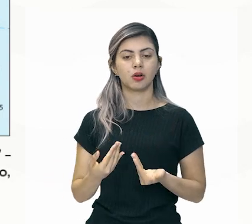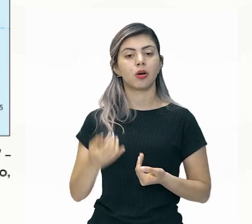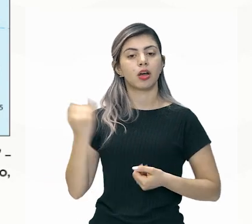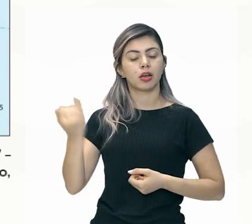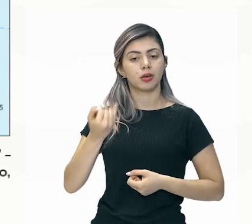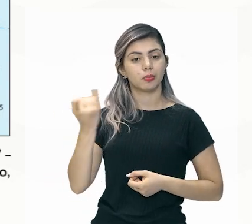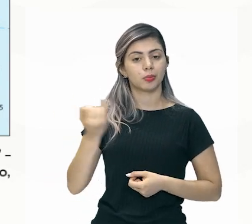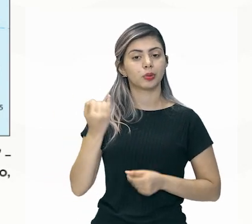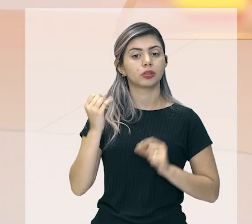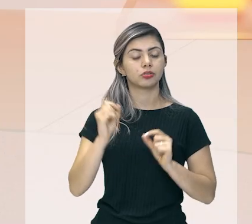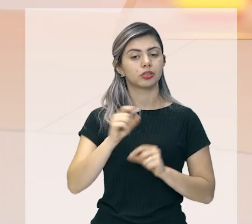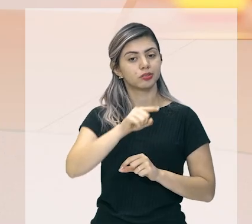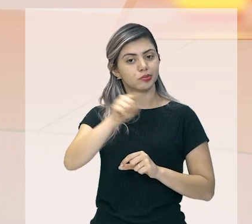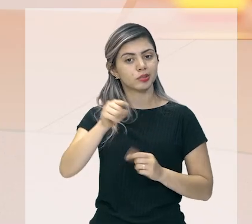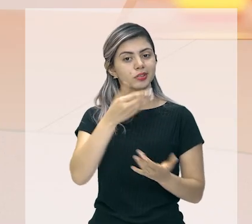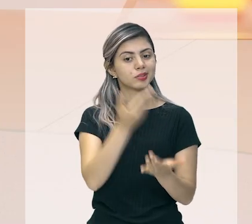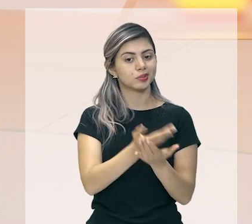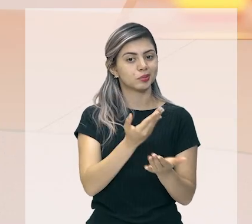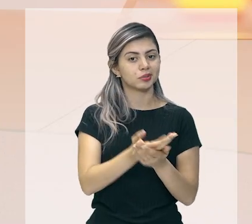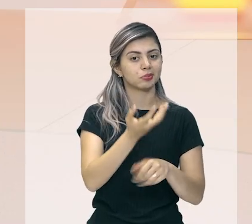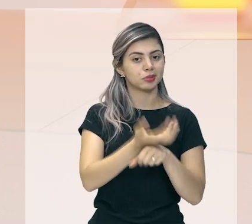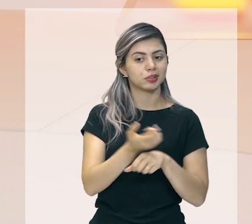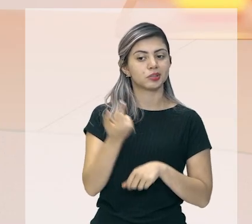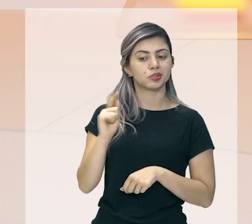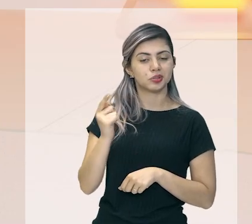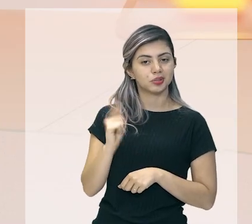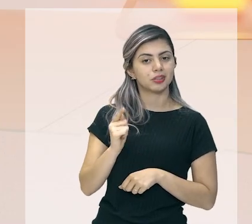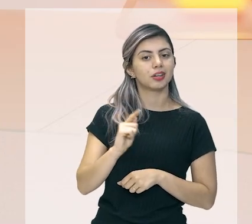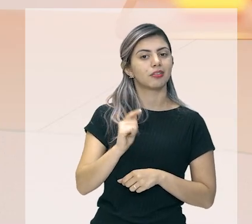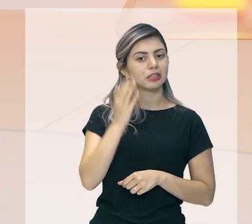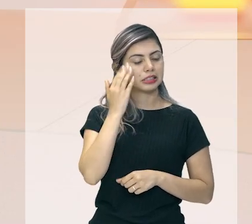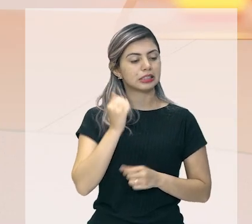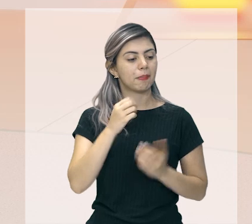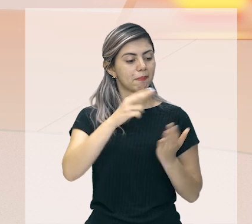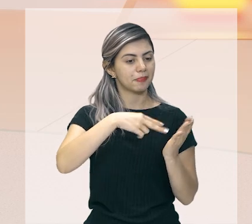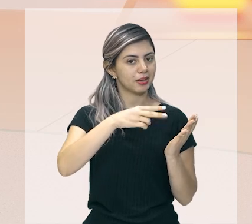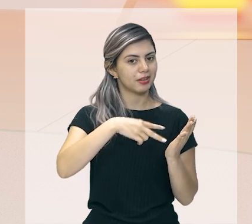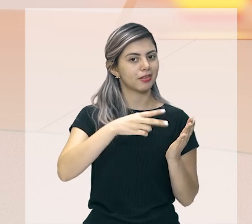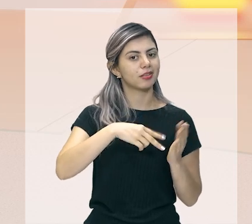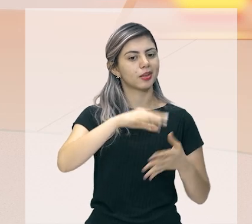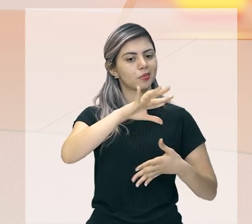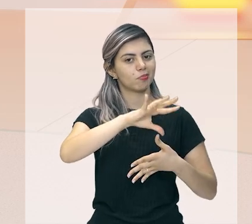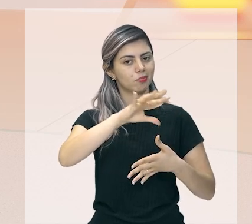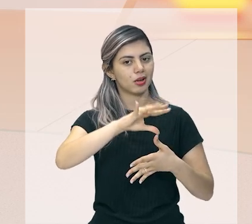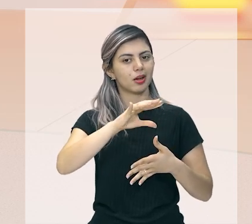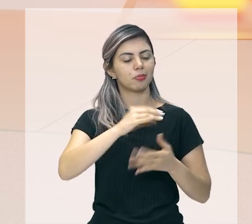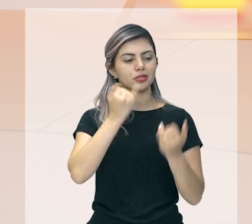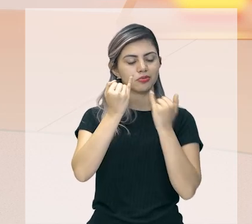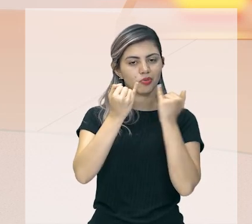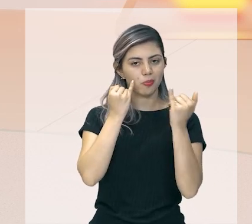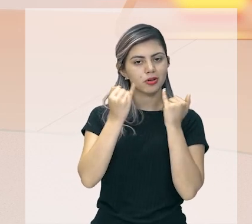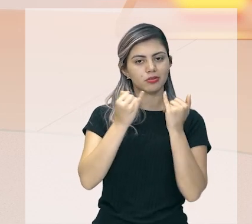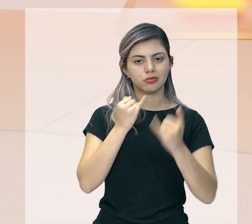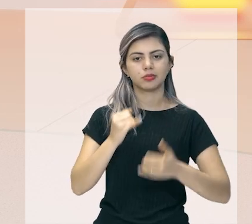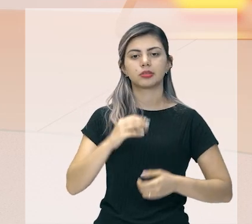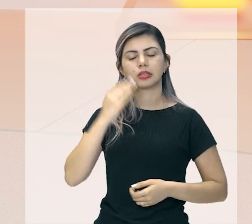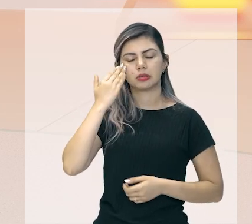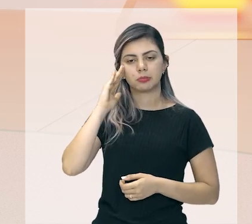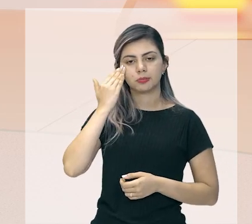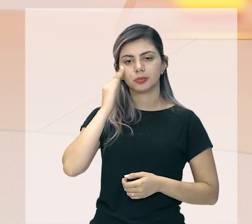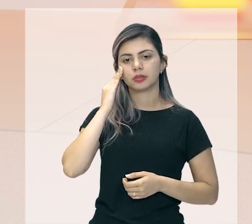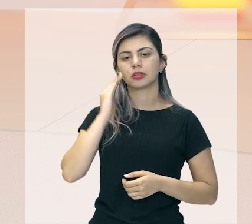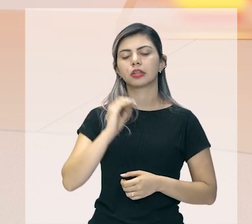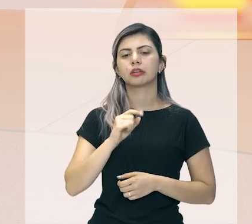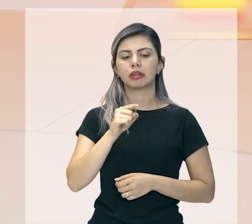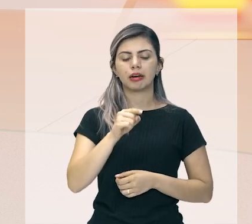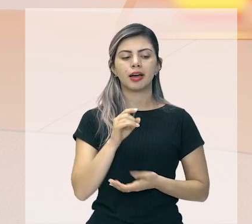importância e tal, dos estudos de geografia, de cartografia, etc. Que a leitura de um mapa ela é muito importante para a gente compreender